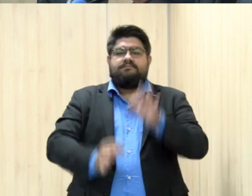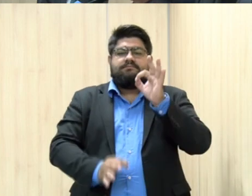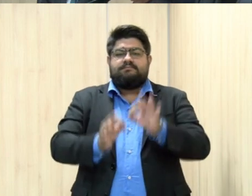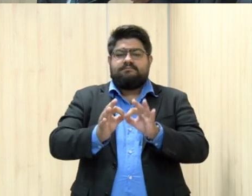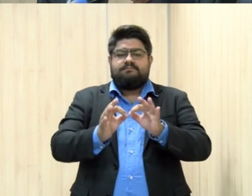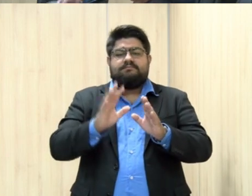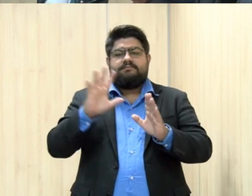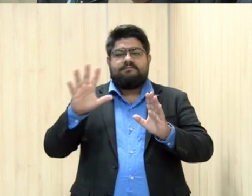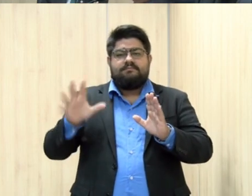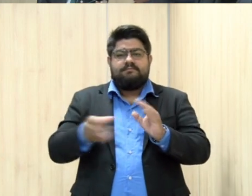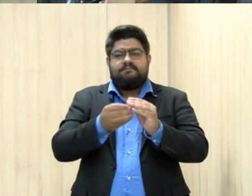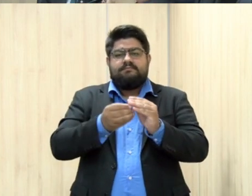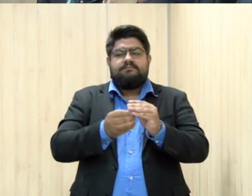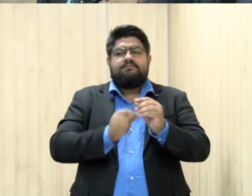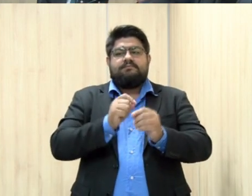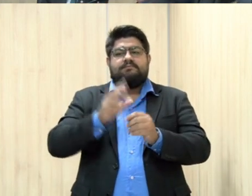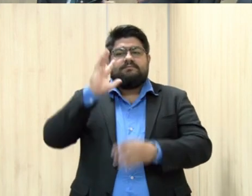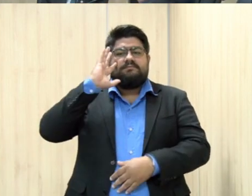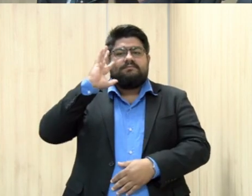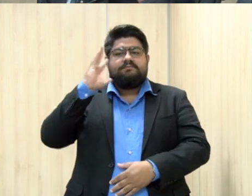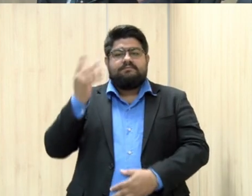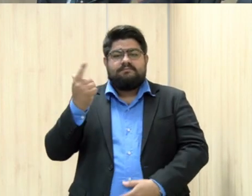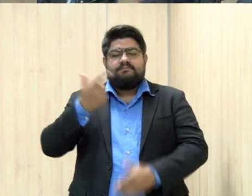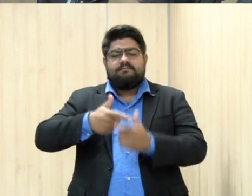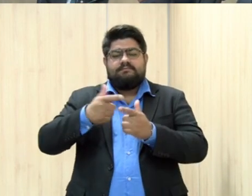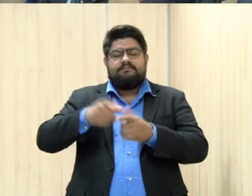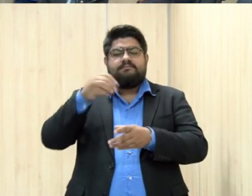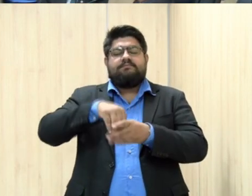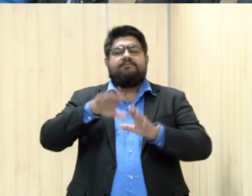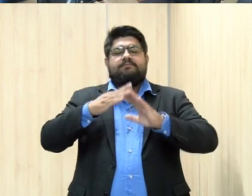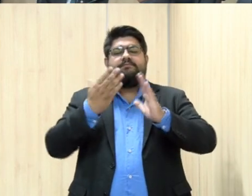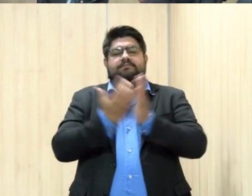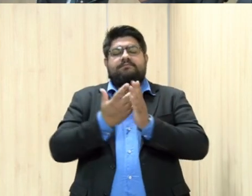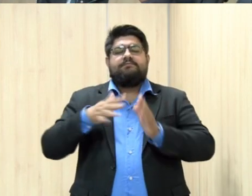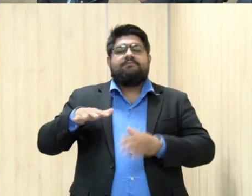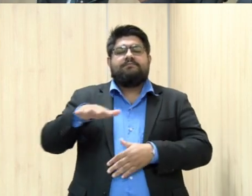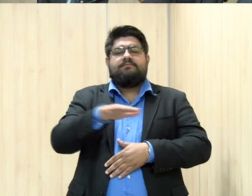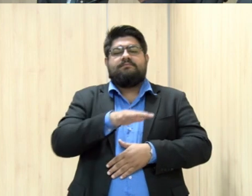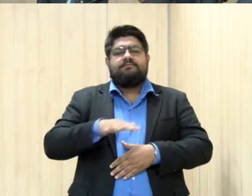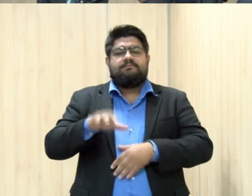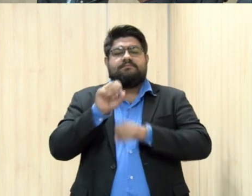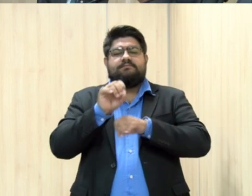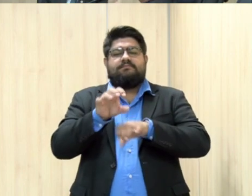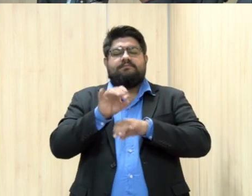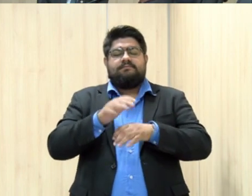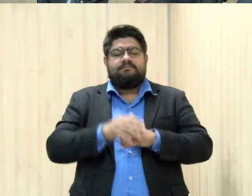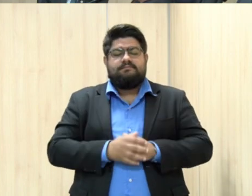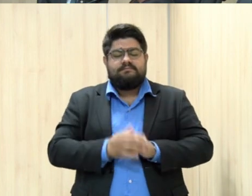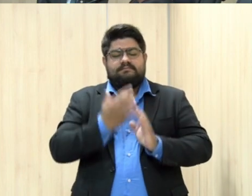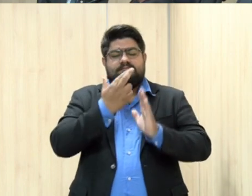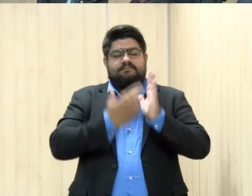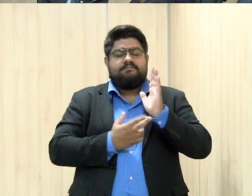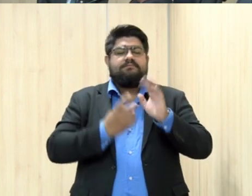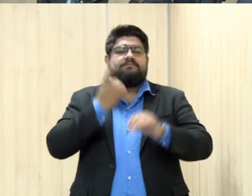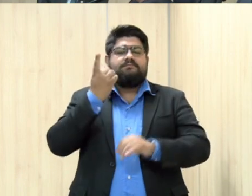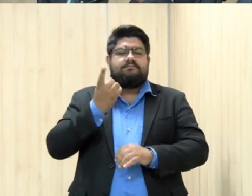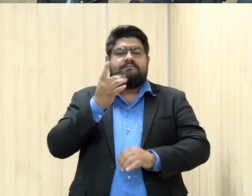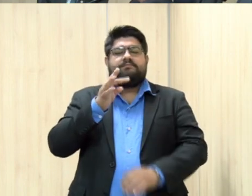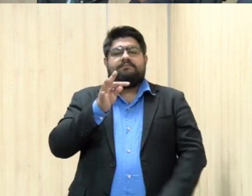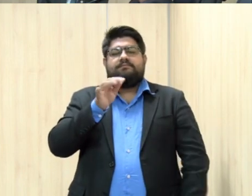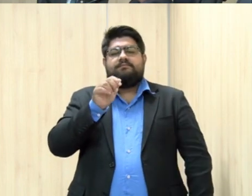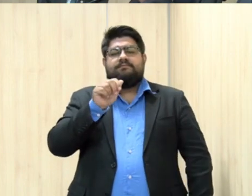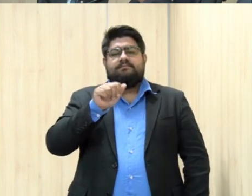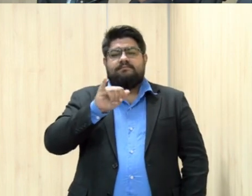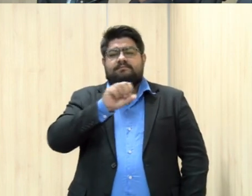restaurativa para a solução de conflito um ambiente escolar na rede estadual de ensino relatoria da deputada Taíssa